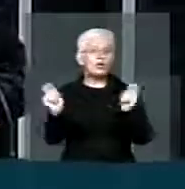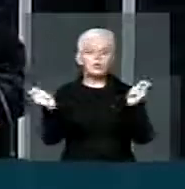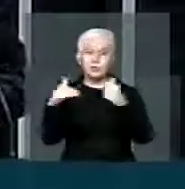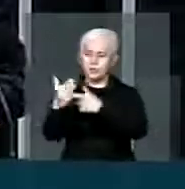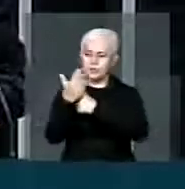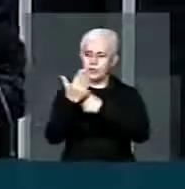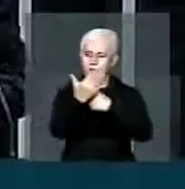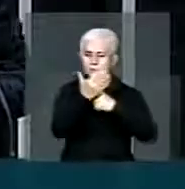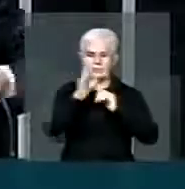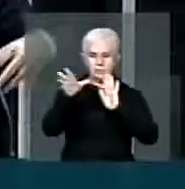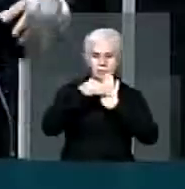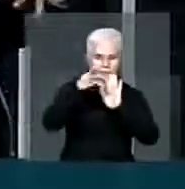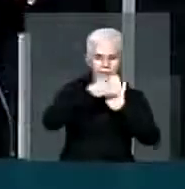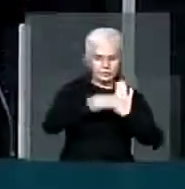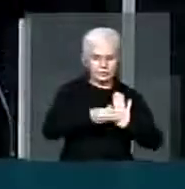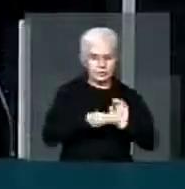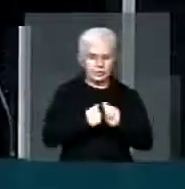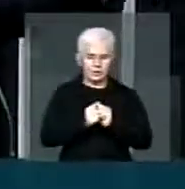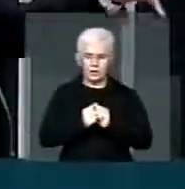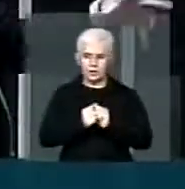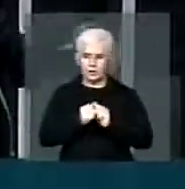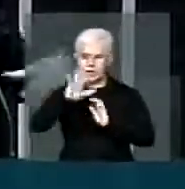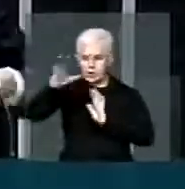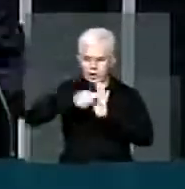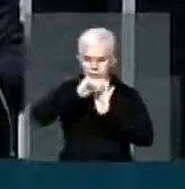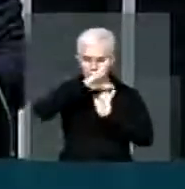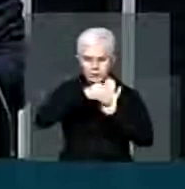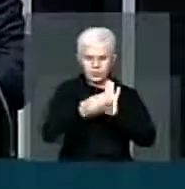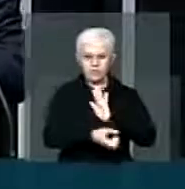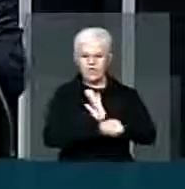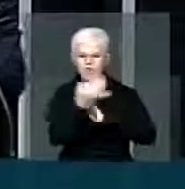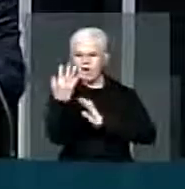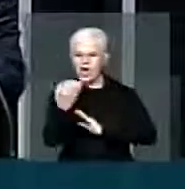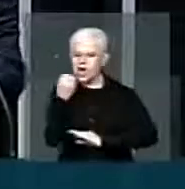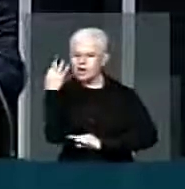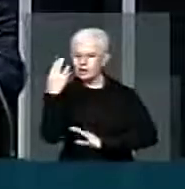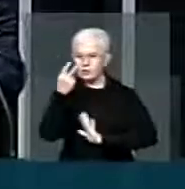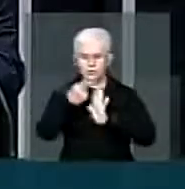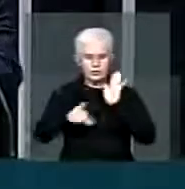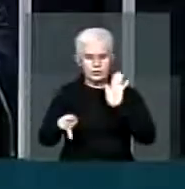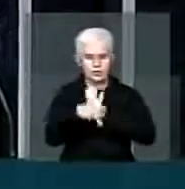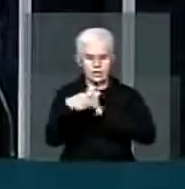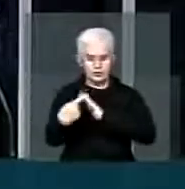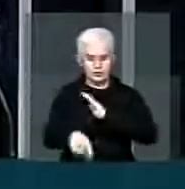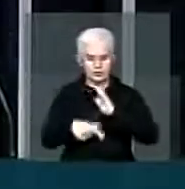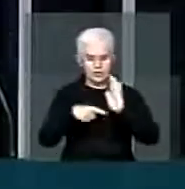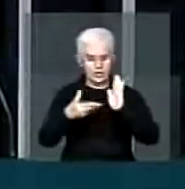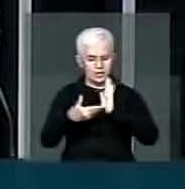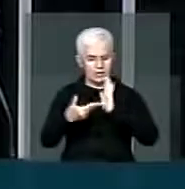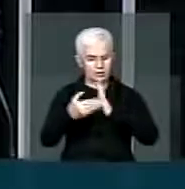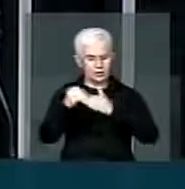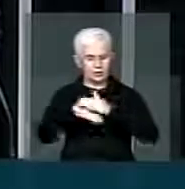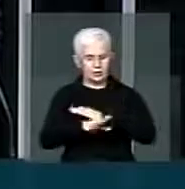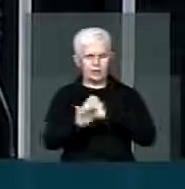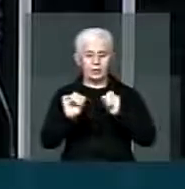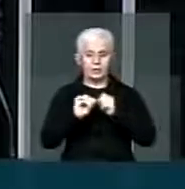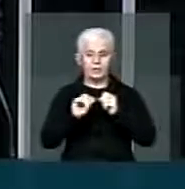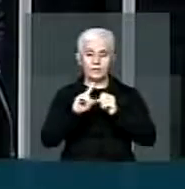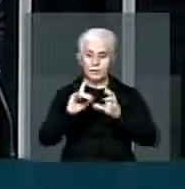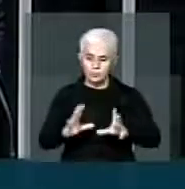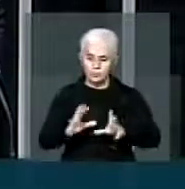suas contribuições. Reunimos dezenas de projetos que haviam dentro da casa e produzimos um